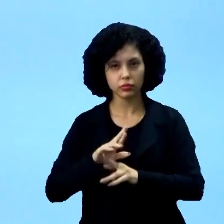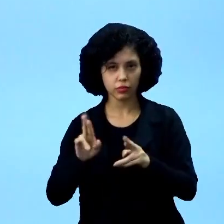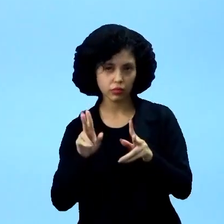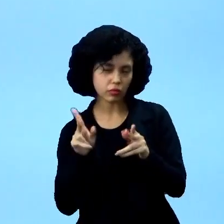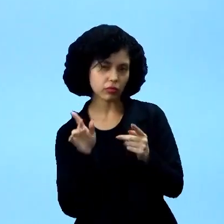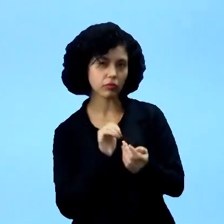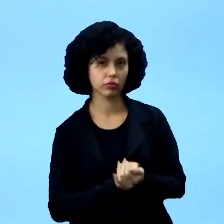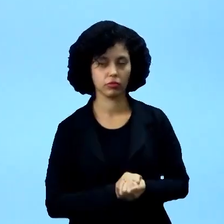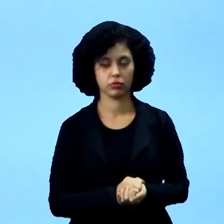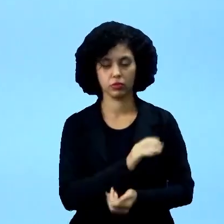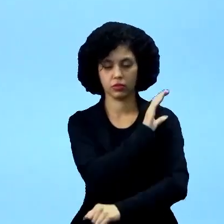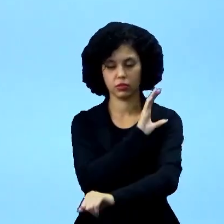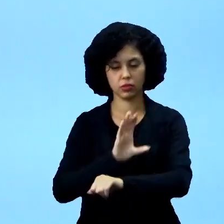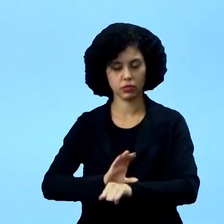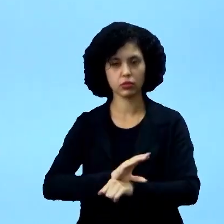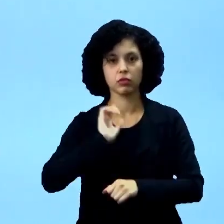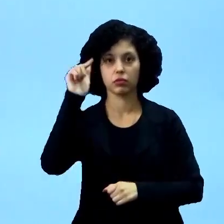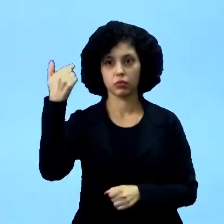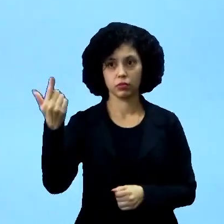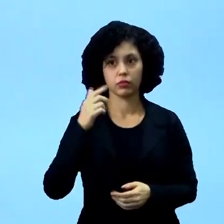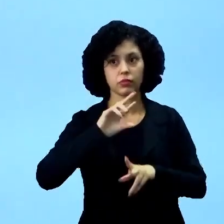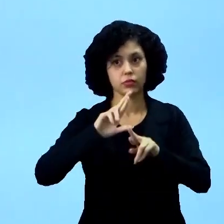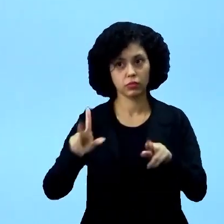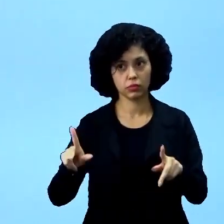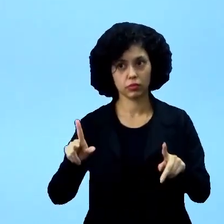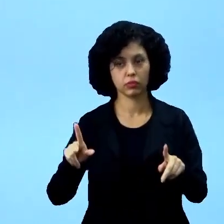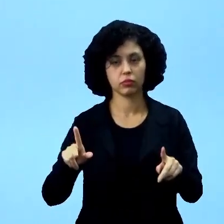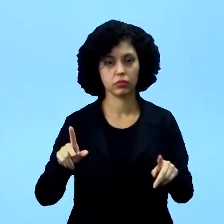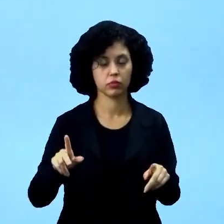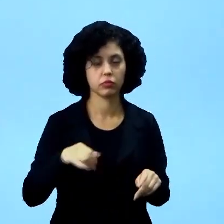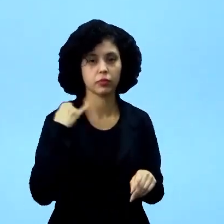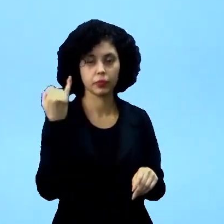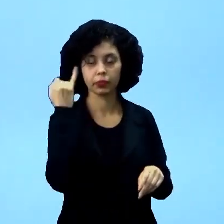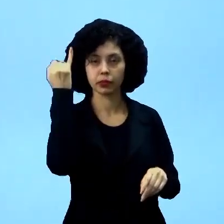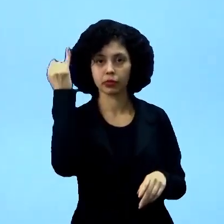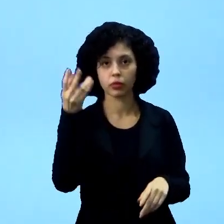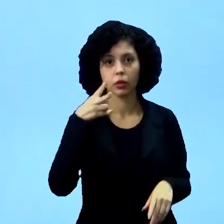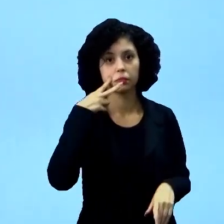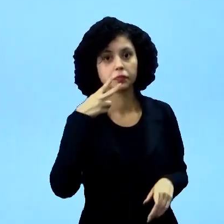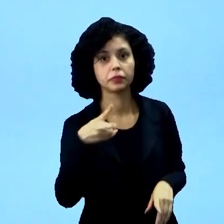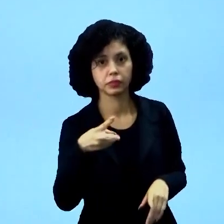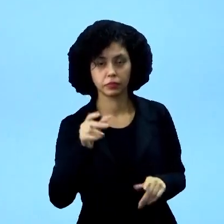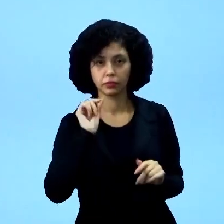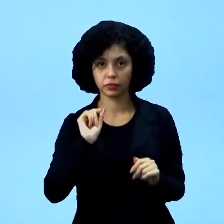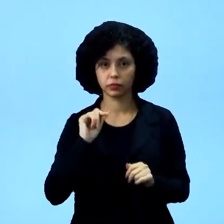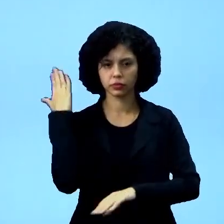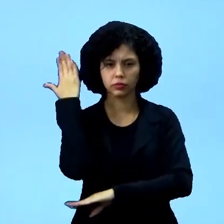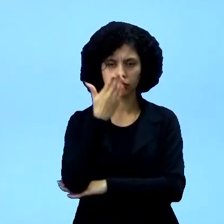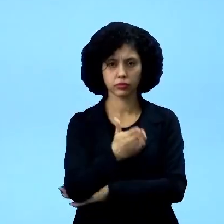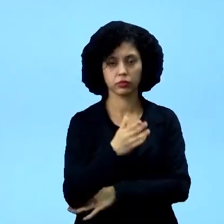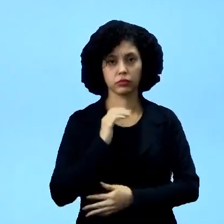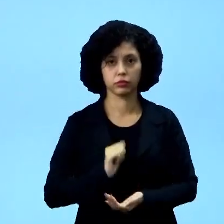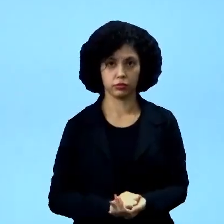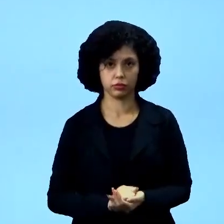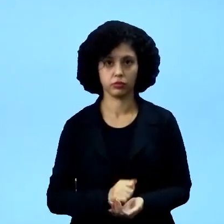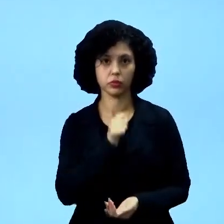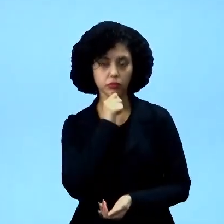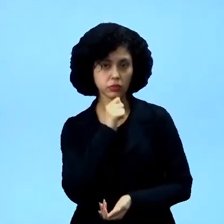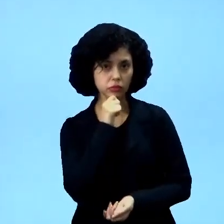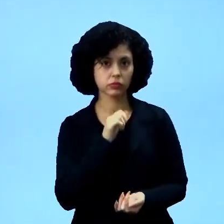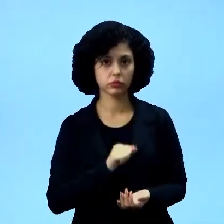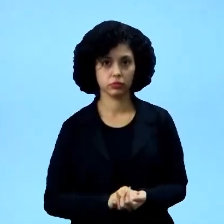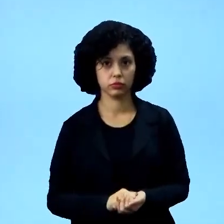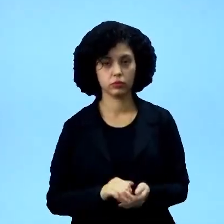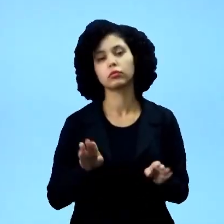orientais. Então, a cultura de lá vai ser muito importante para a gente definir e direcionar para que segmento